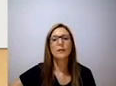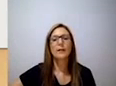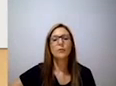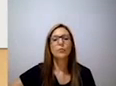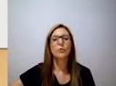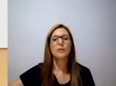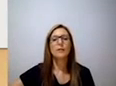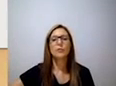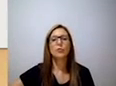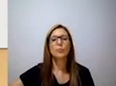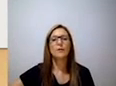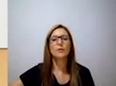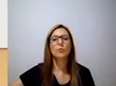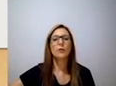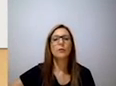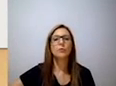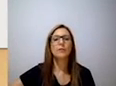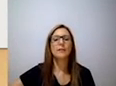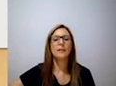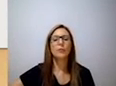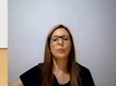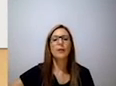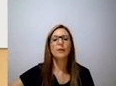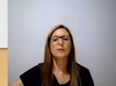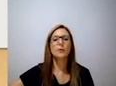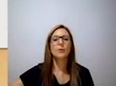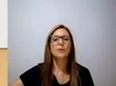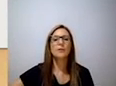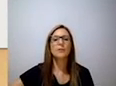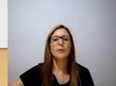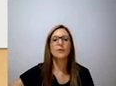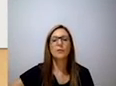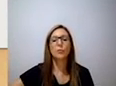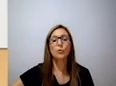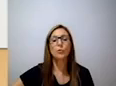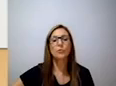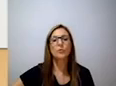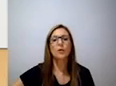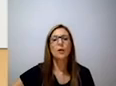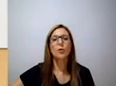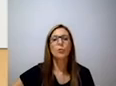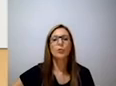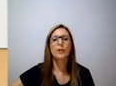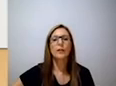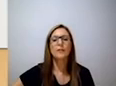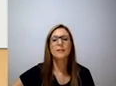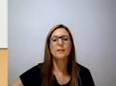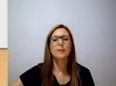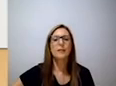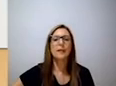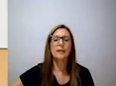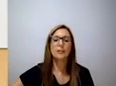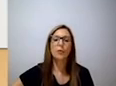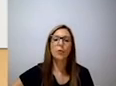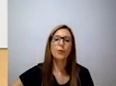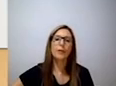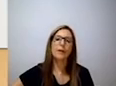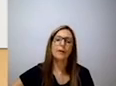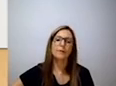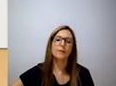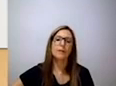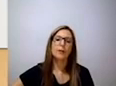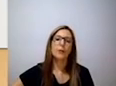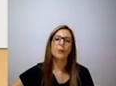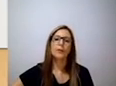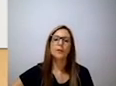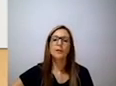Tanto a ligadura das tubas quanto a vasectomia são procedimentos cirúrgicos cuja reversibilidade é